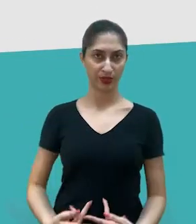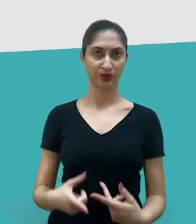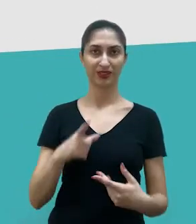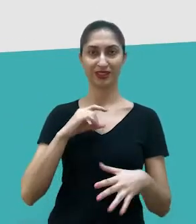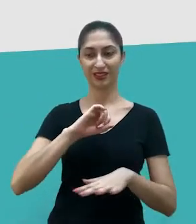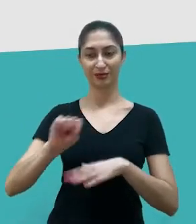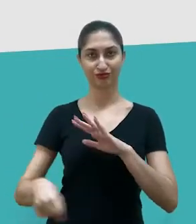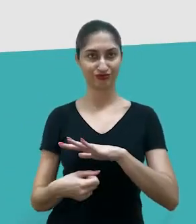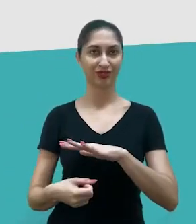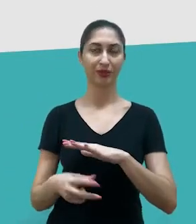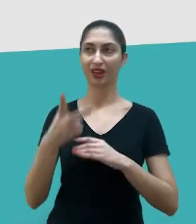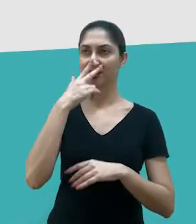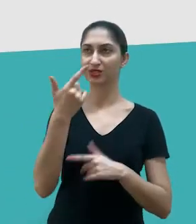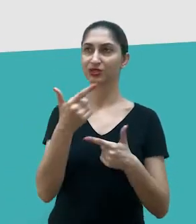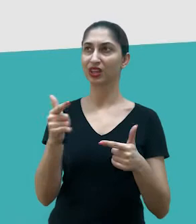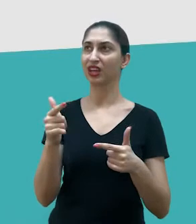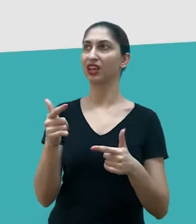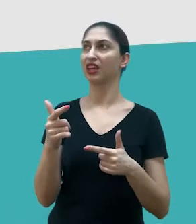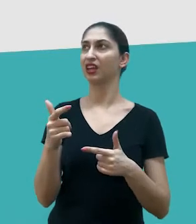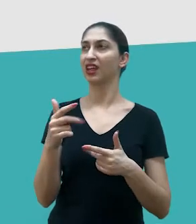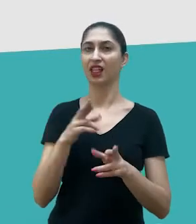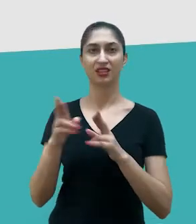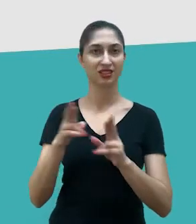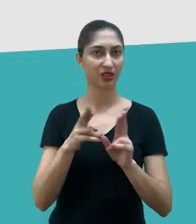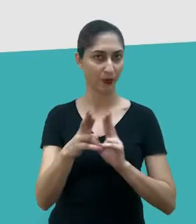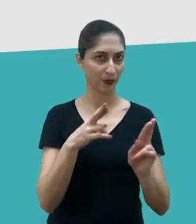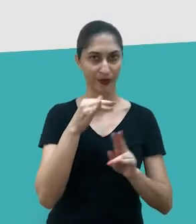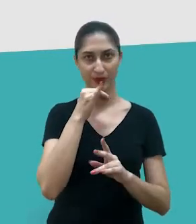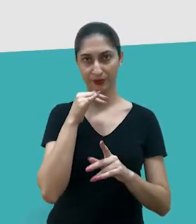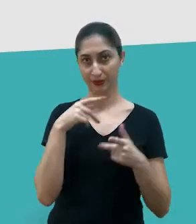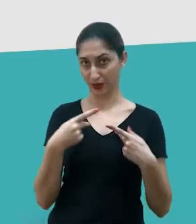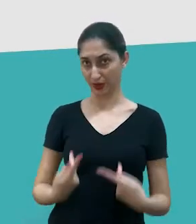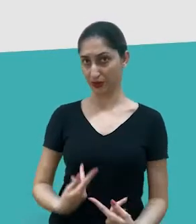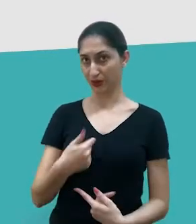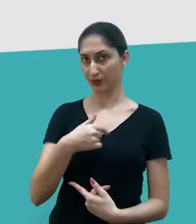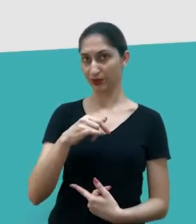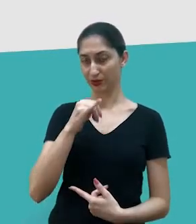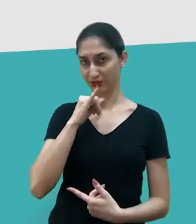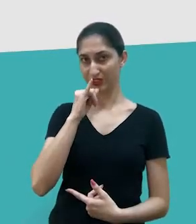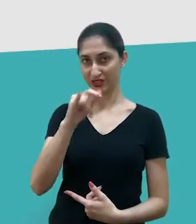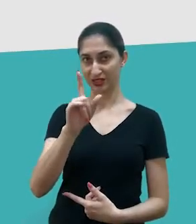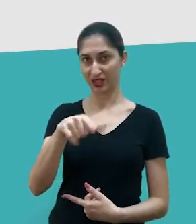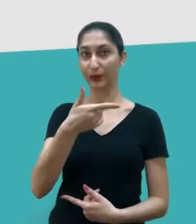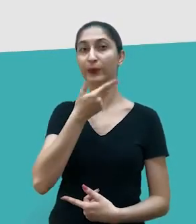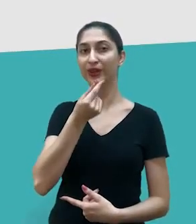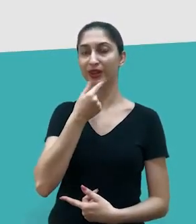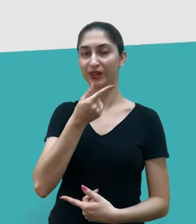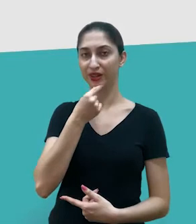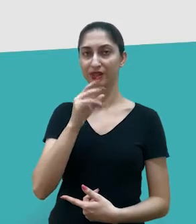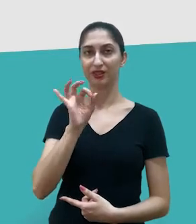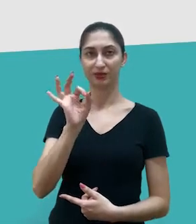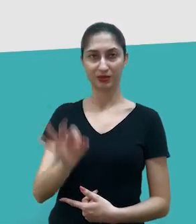tivesse inter-relação, né? Então, e aí, quando eu estou falando homem, eu estou falando do gênero masculino mesmo. Então, ele submete